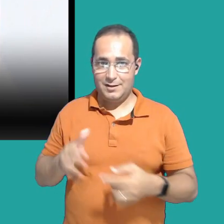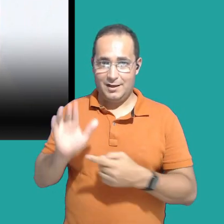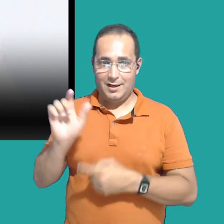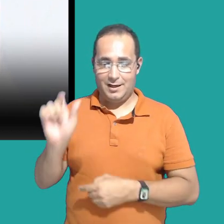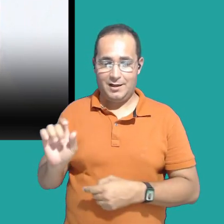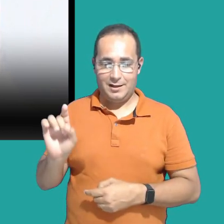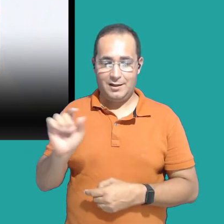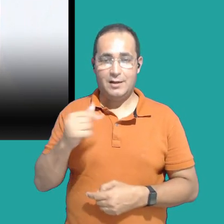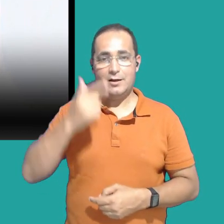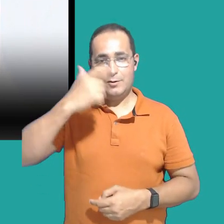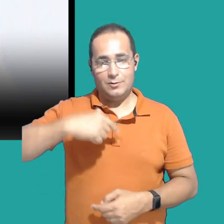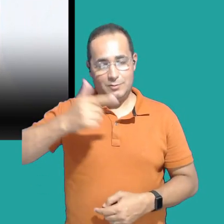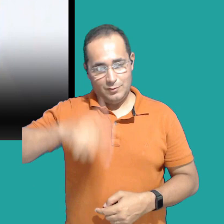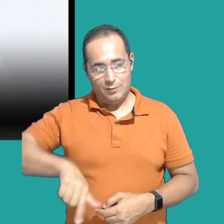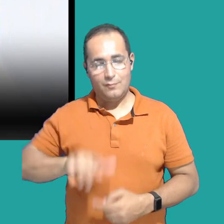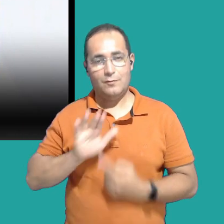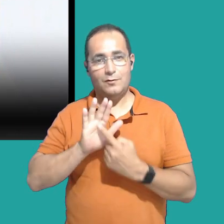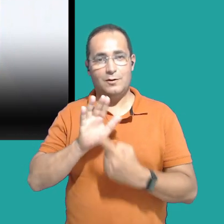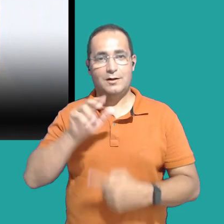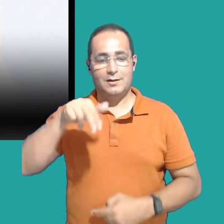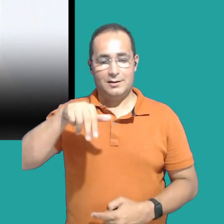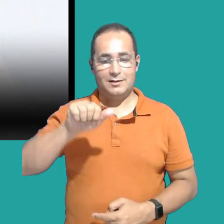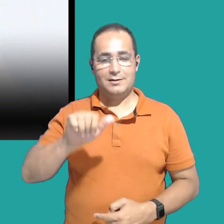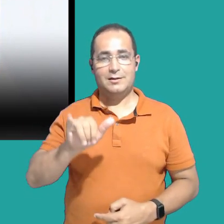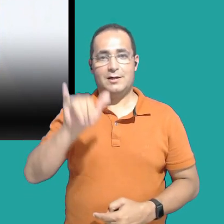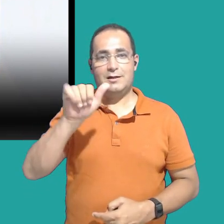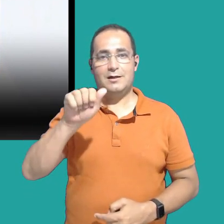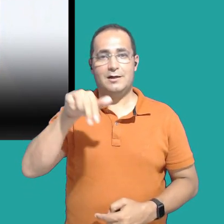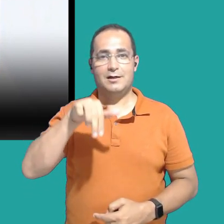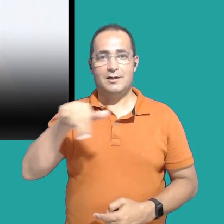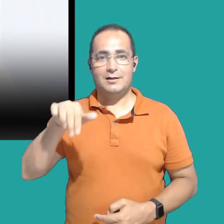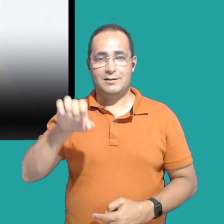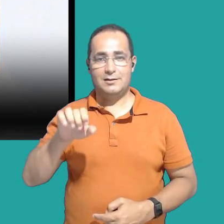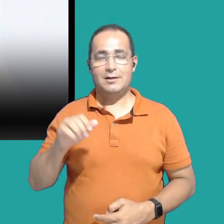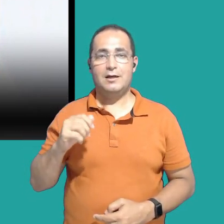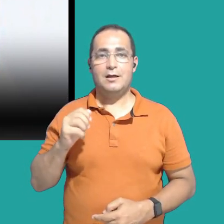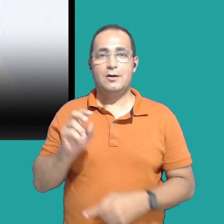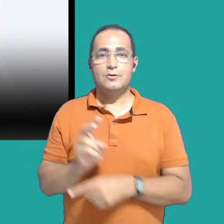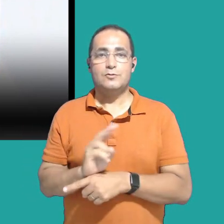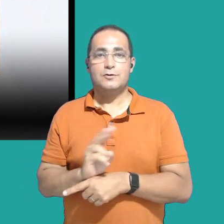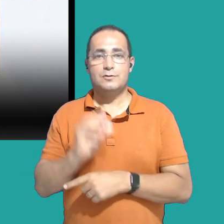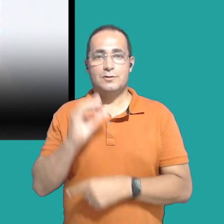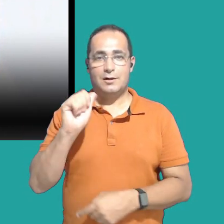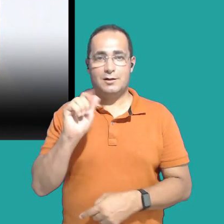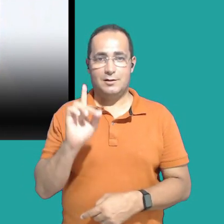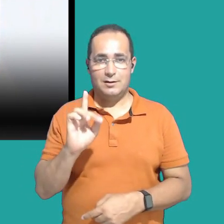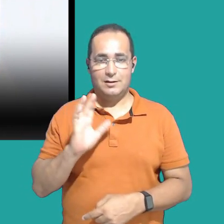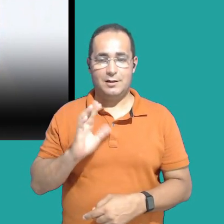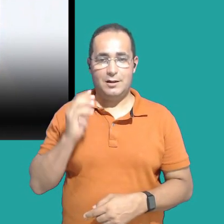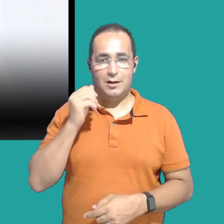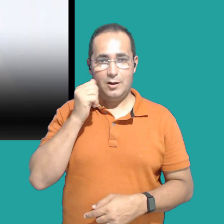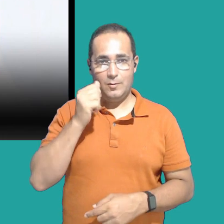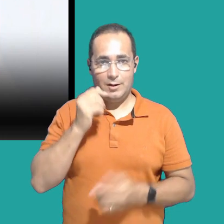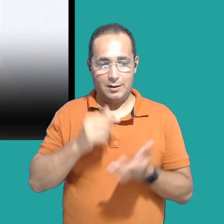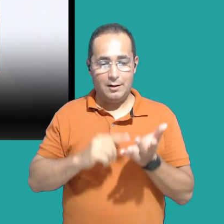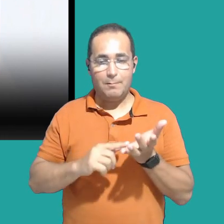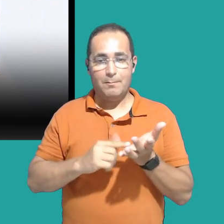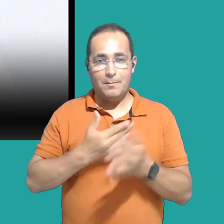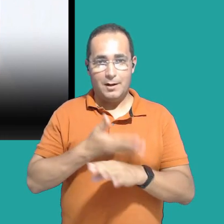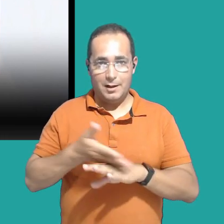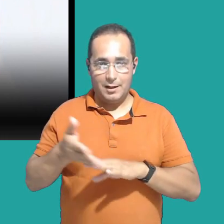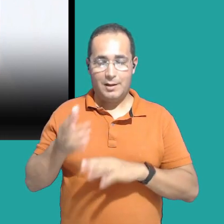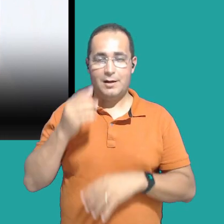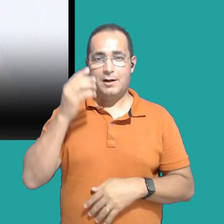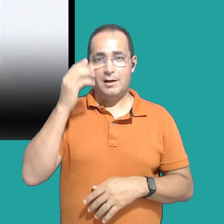pouco. Me apresentando novamente, eu me chamo Nayane, eu sou supervisora do CAD, sou uma mulher de pele